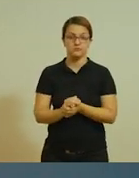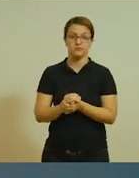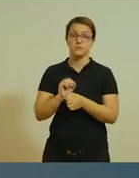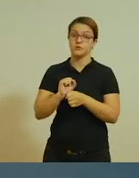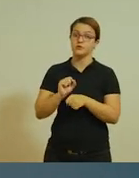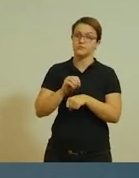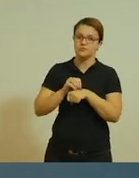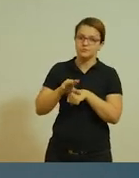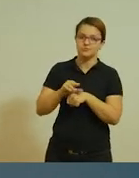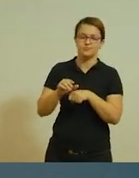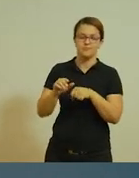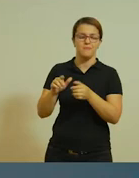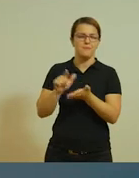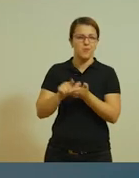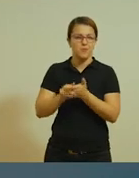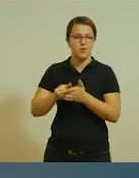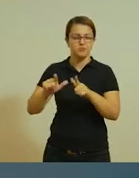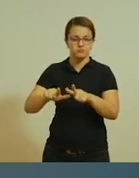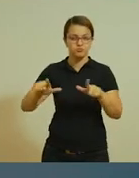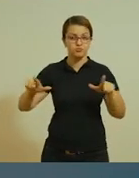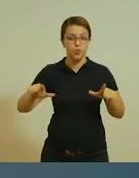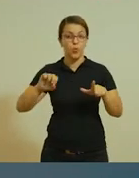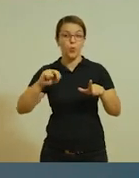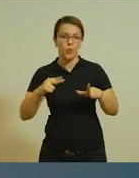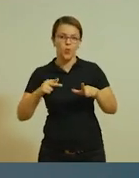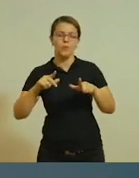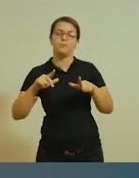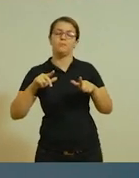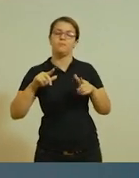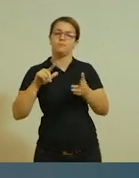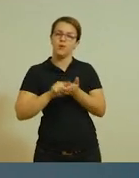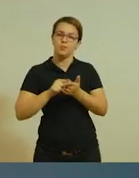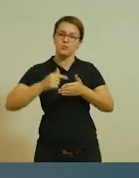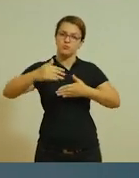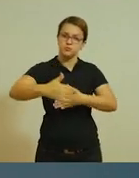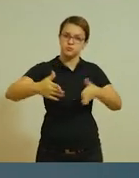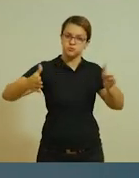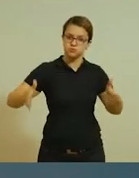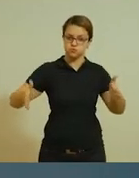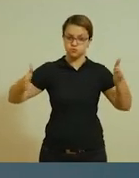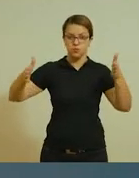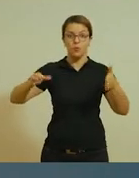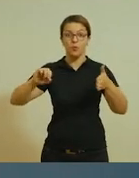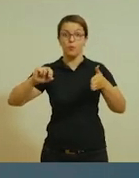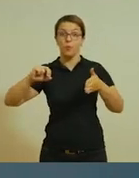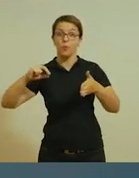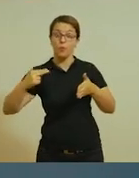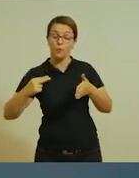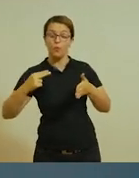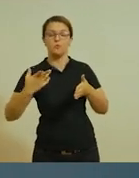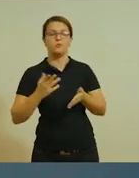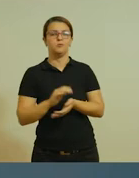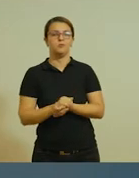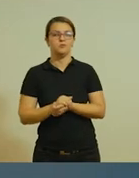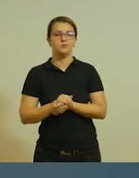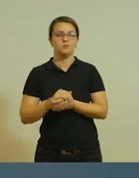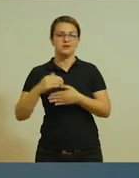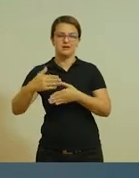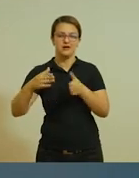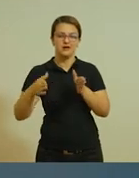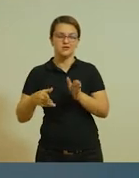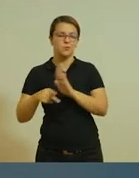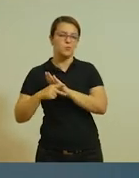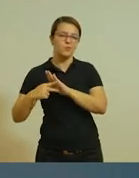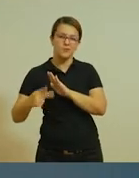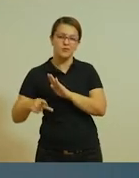pegue uma folha um pouco maior, pode ser uma caixa de papelão da cesta básica, a caixa do leite que vem as 12 caixas de leite, uma